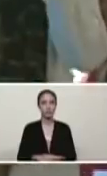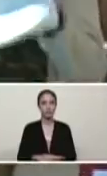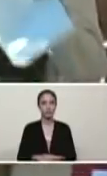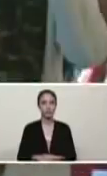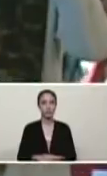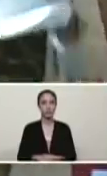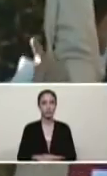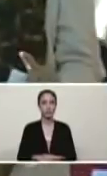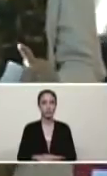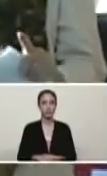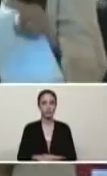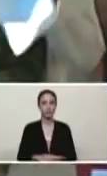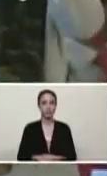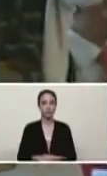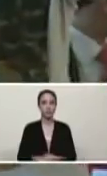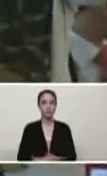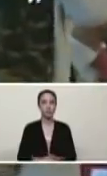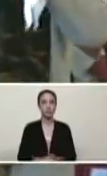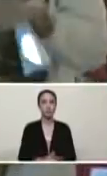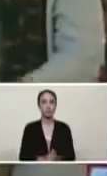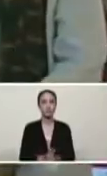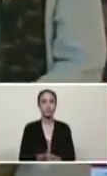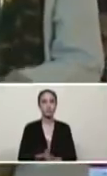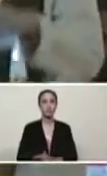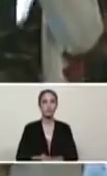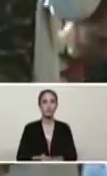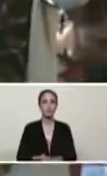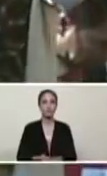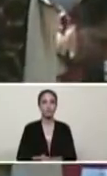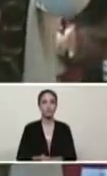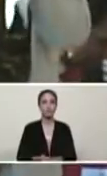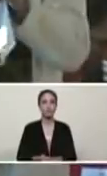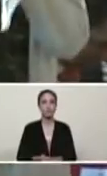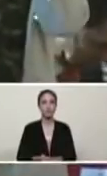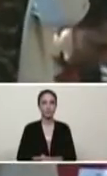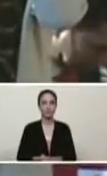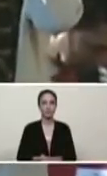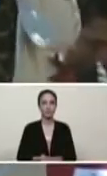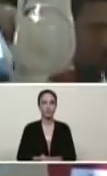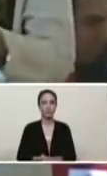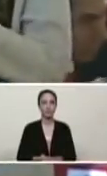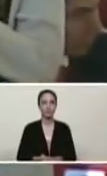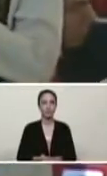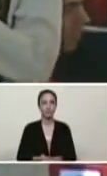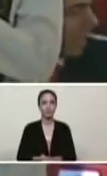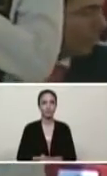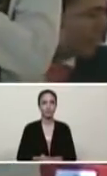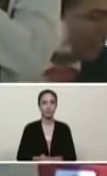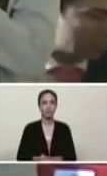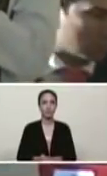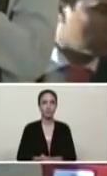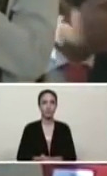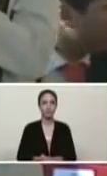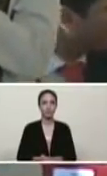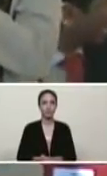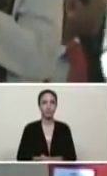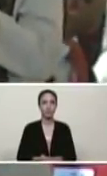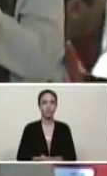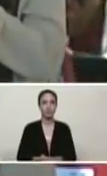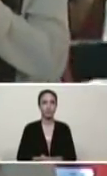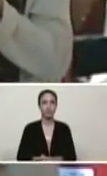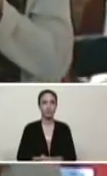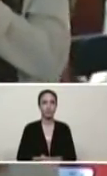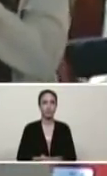perseguindo a conquista da paz, na luta contra a opressão, contra a dominação imperialista e em defesa